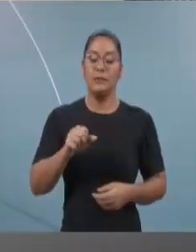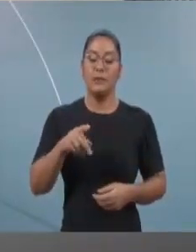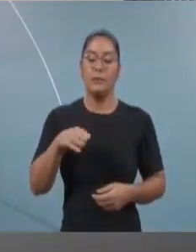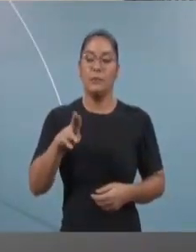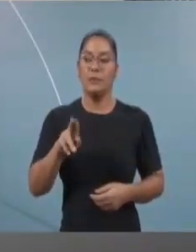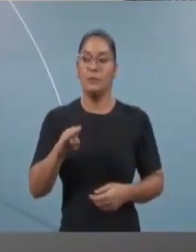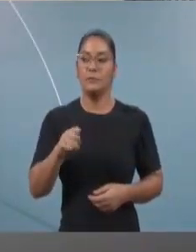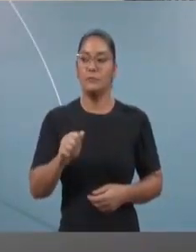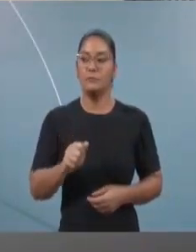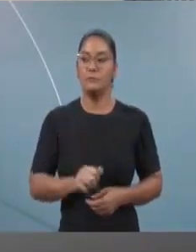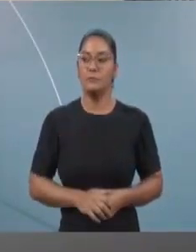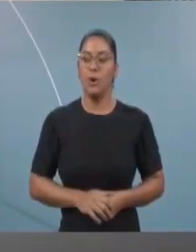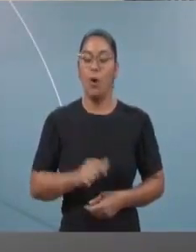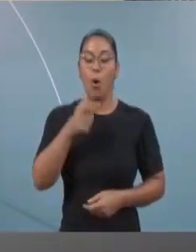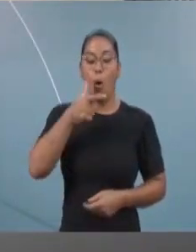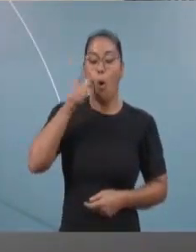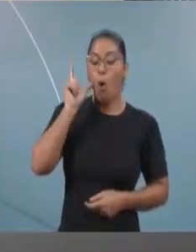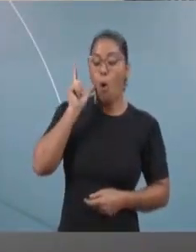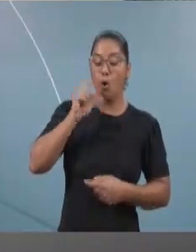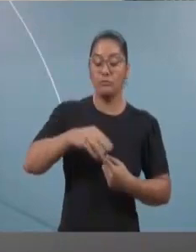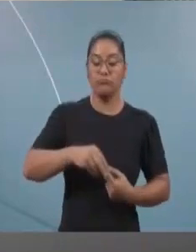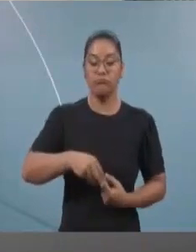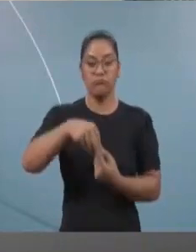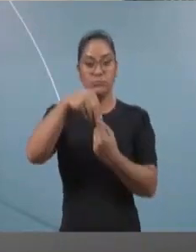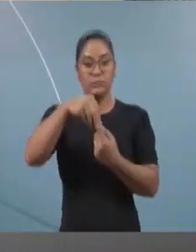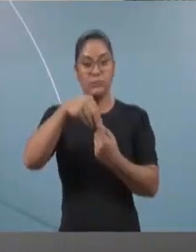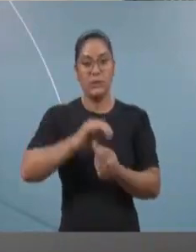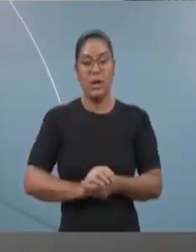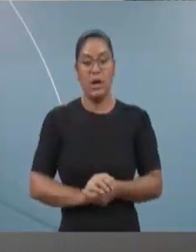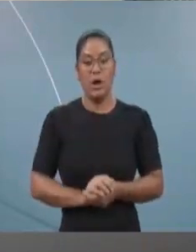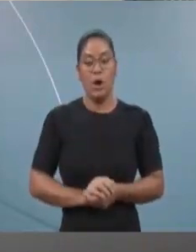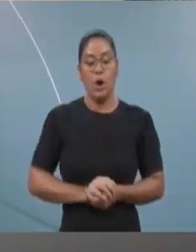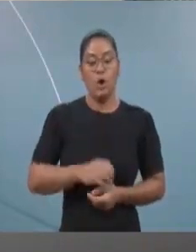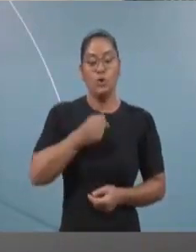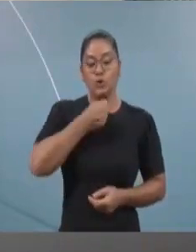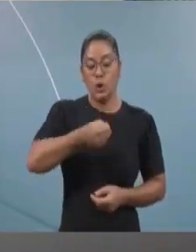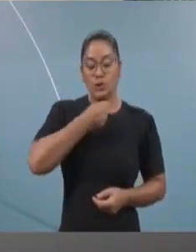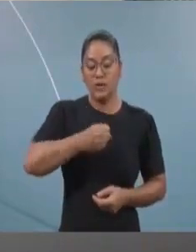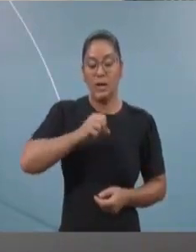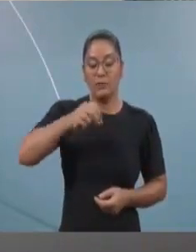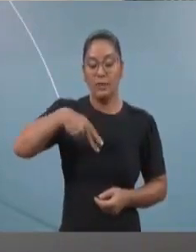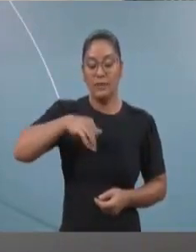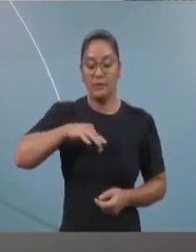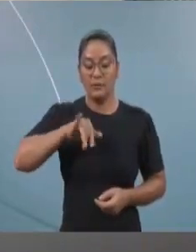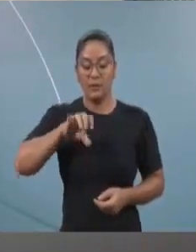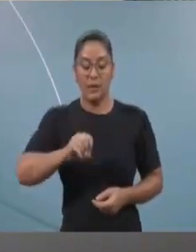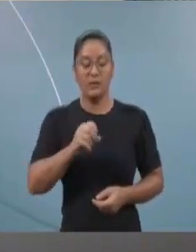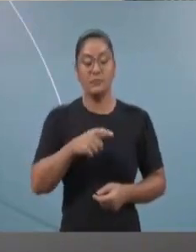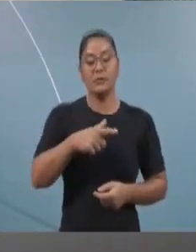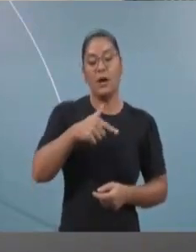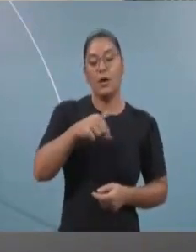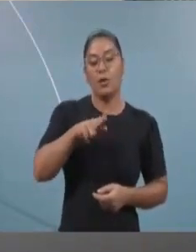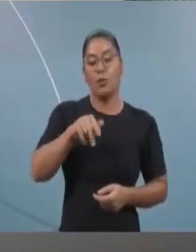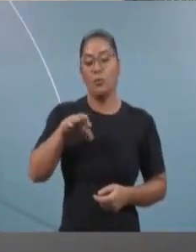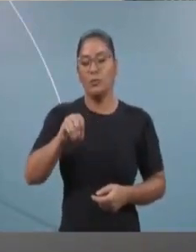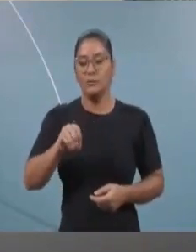que ontem foi destaque no Jornal Nacional da Rede Globo quando